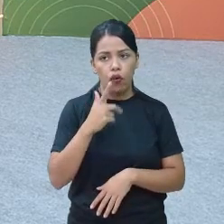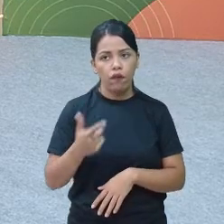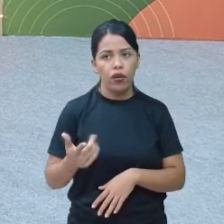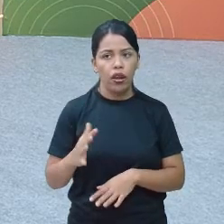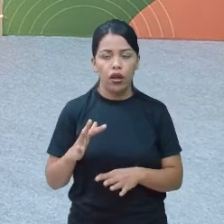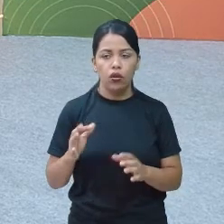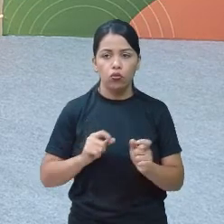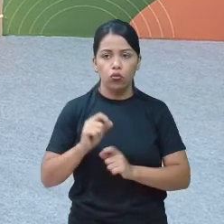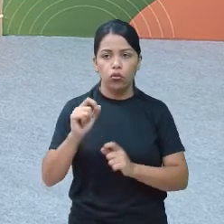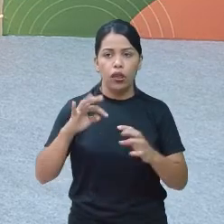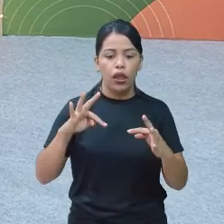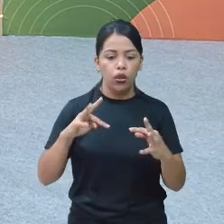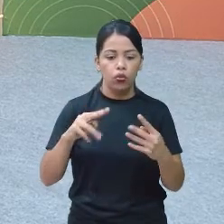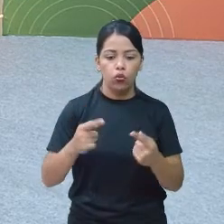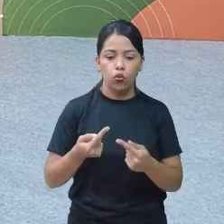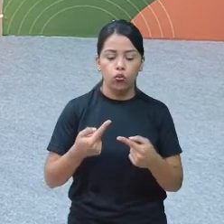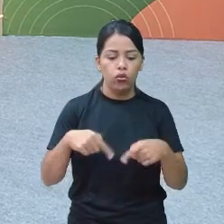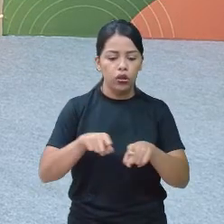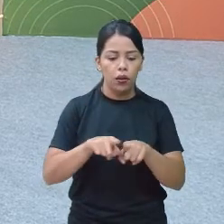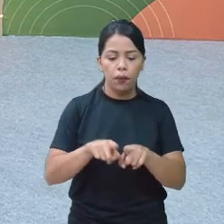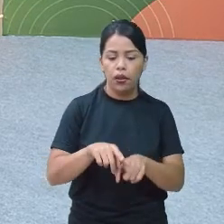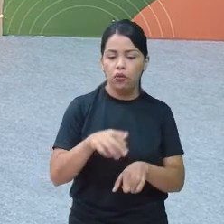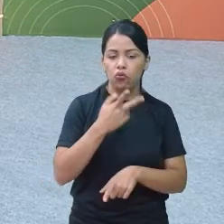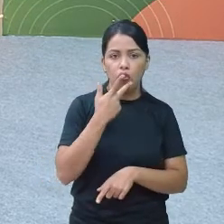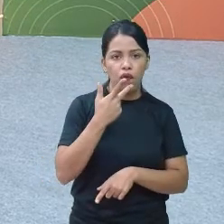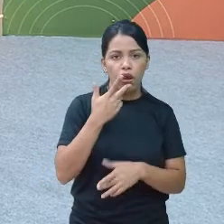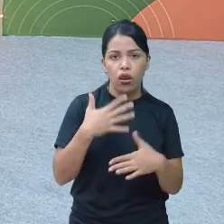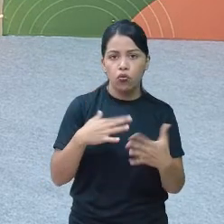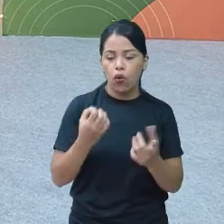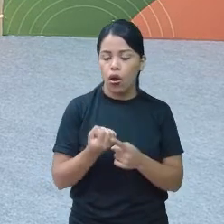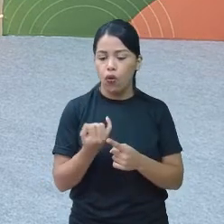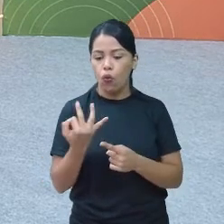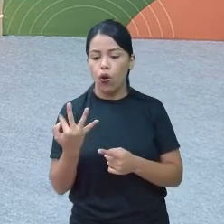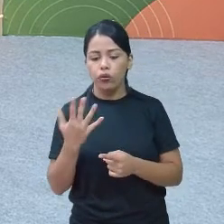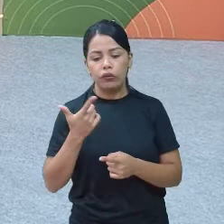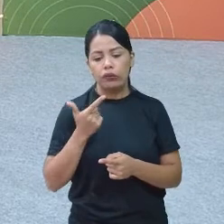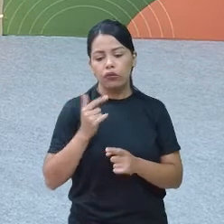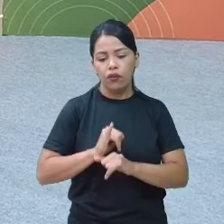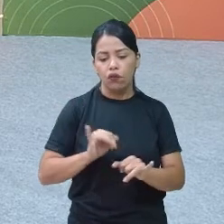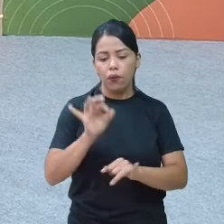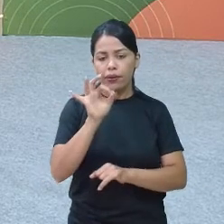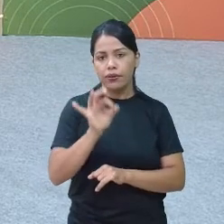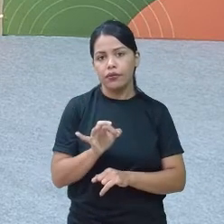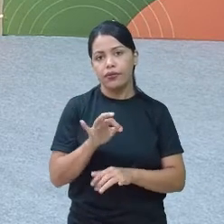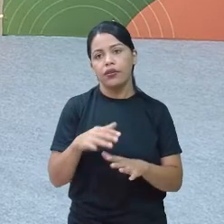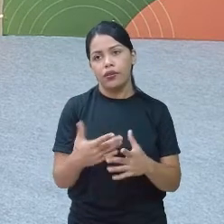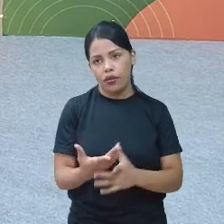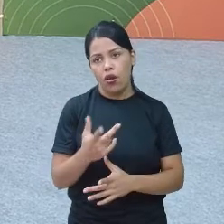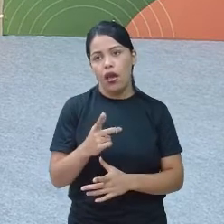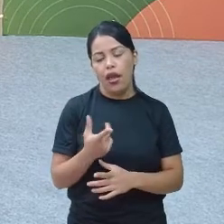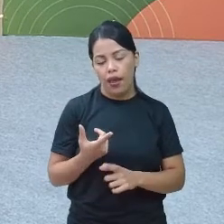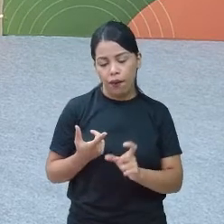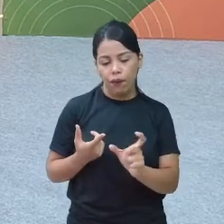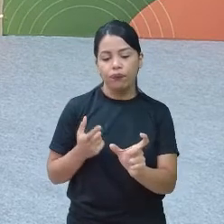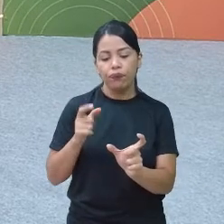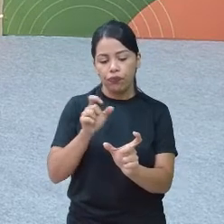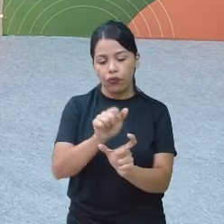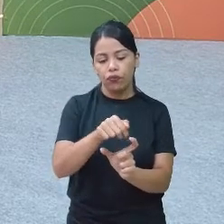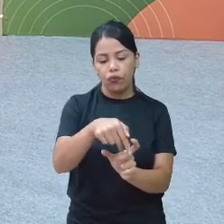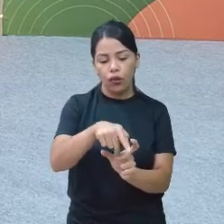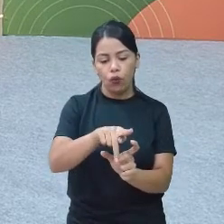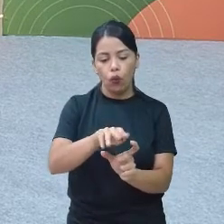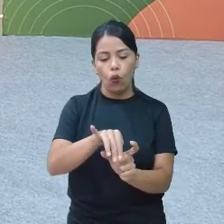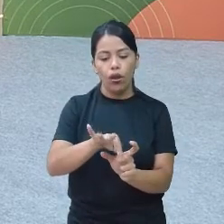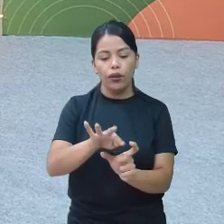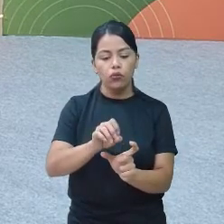foi o quanto. Então, a informação aí é indefinida. Então, ele é um pronome relativo, o quanto,